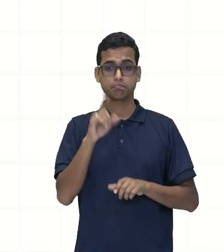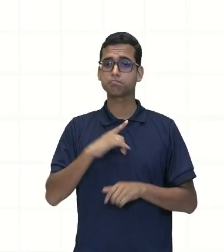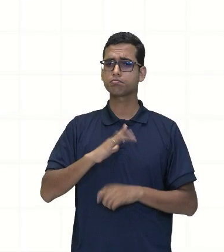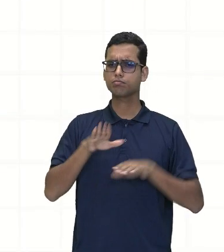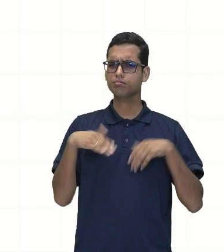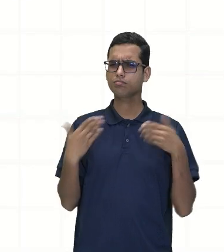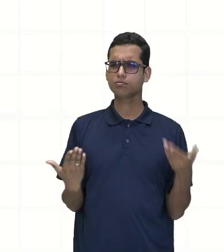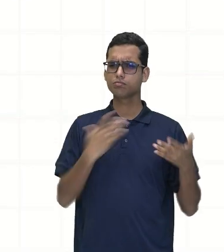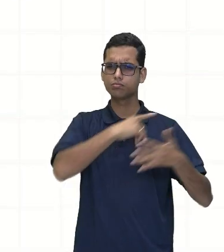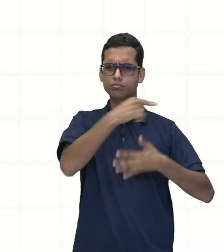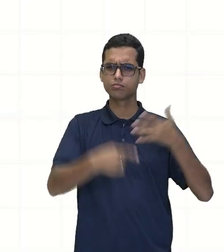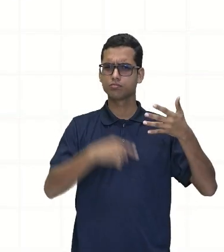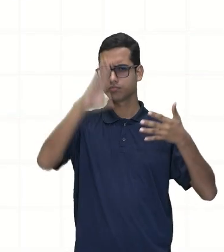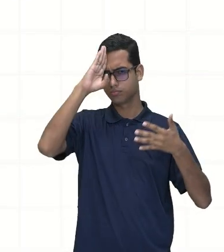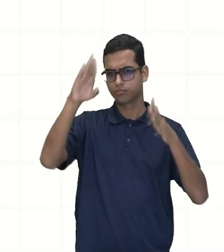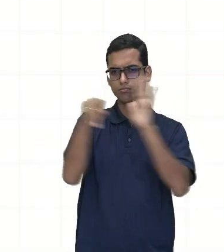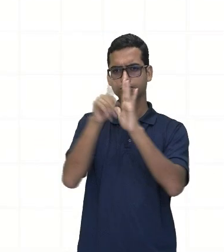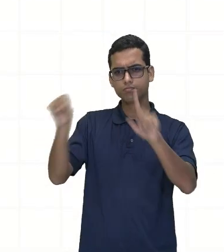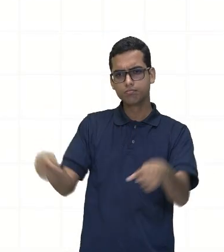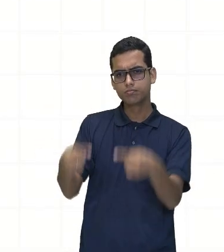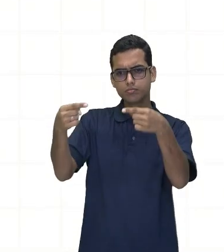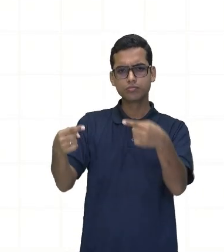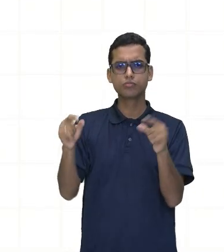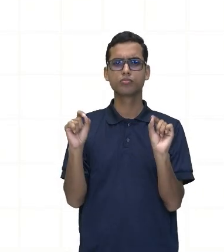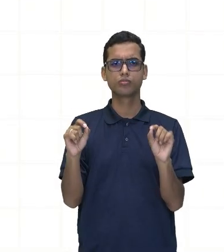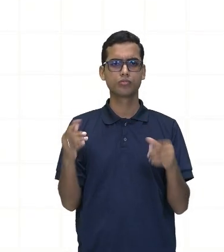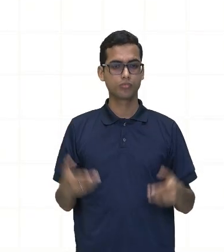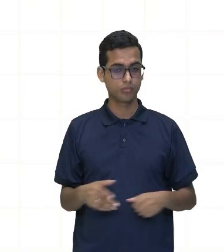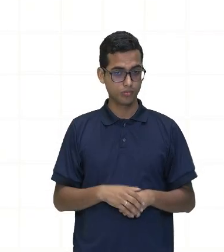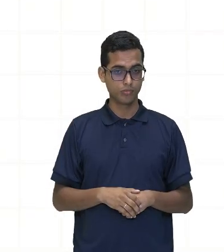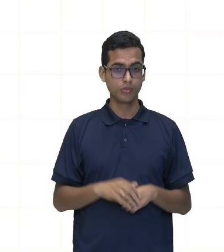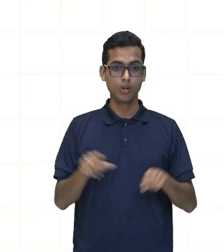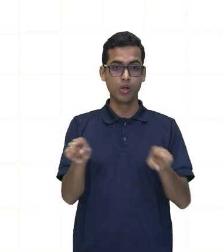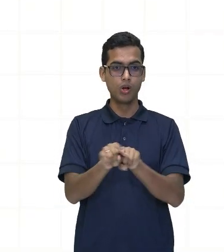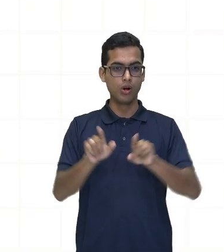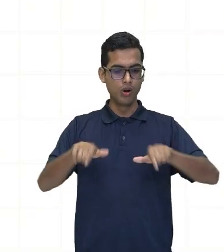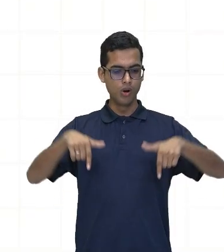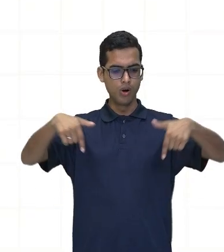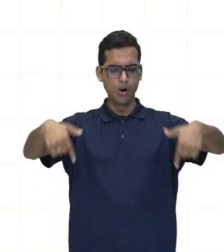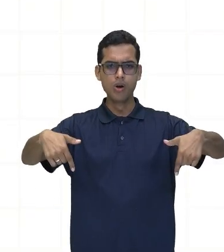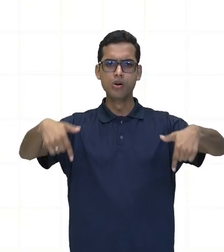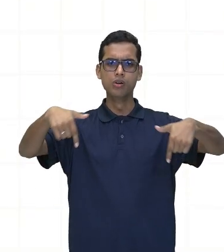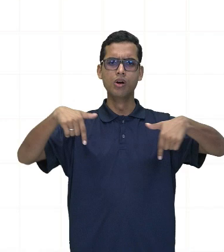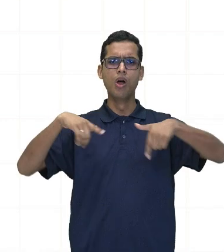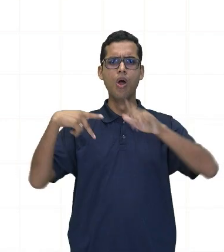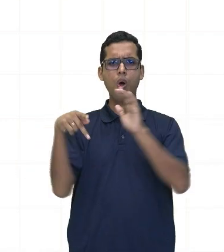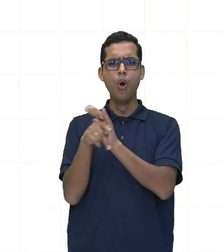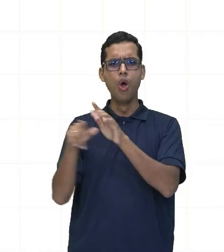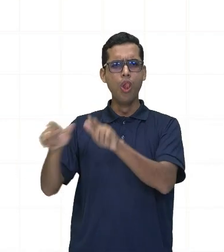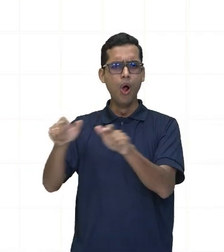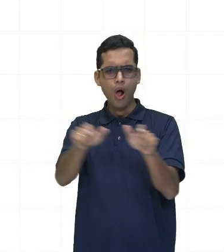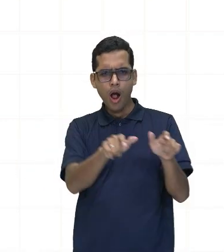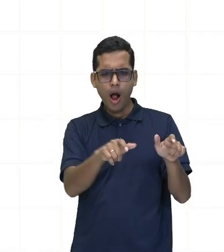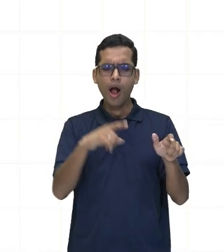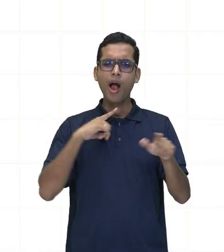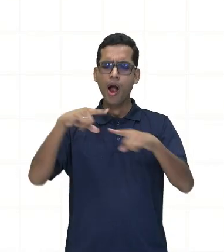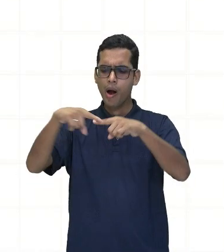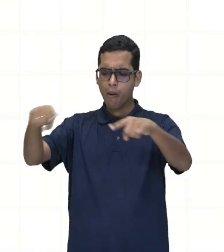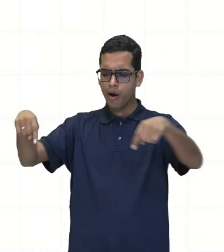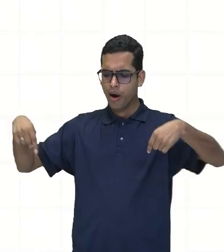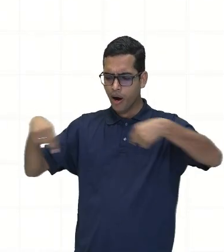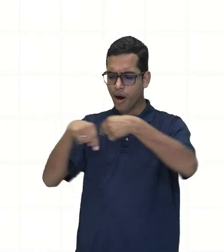desafios. Nós temos aí a falta de titulação de terras, né, quanto à demarcação de terras aí também da